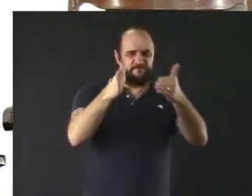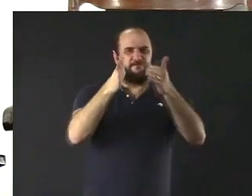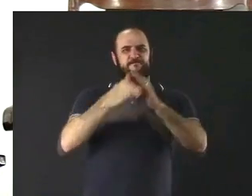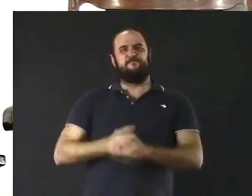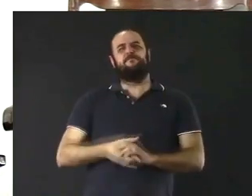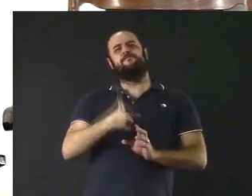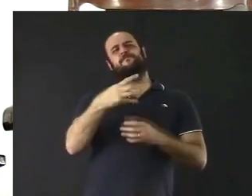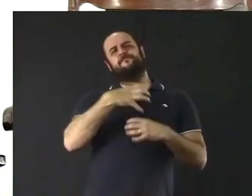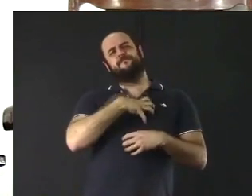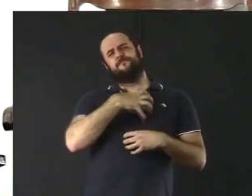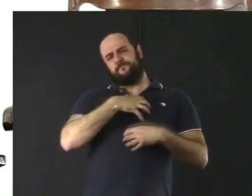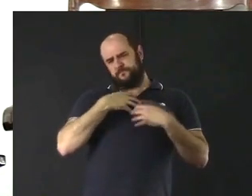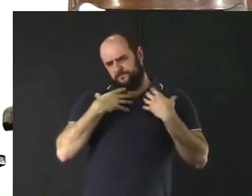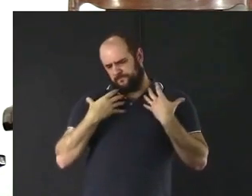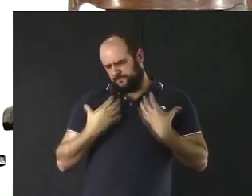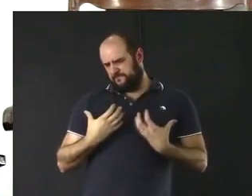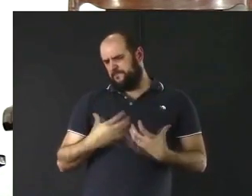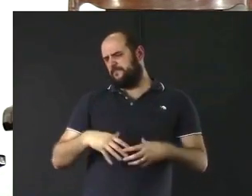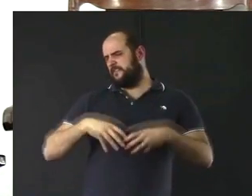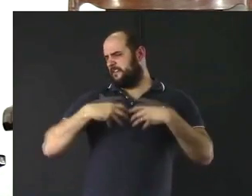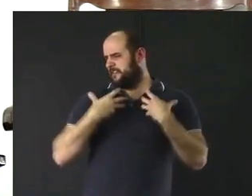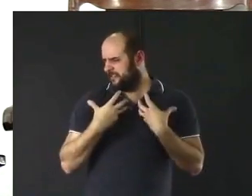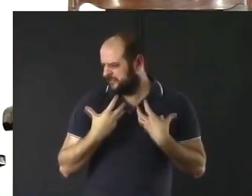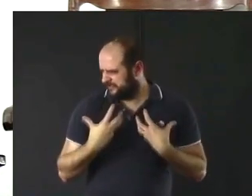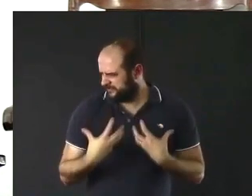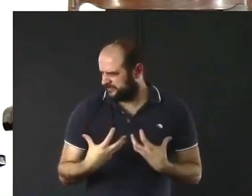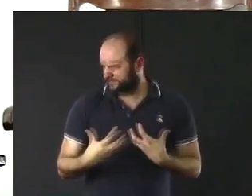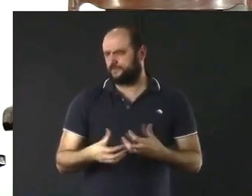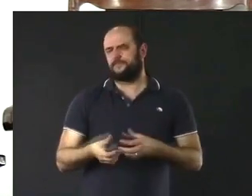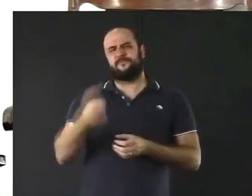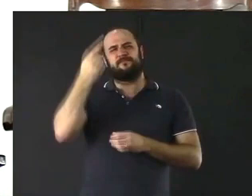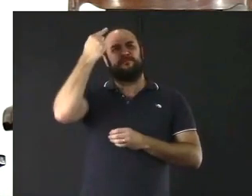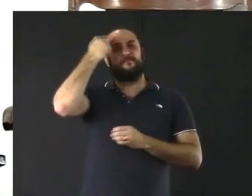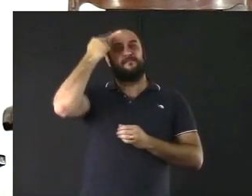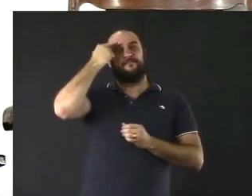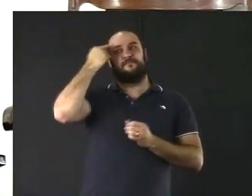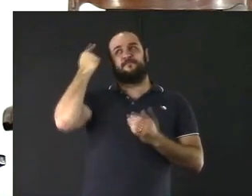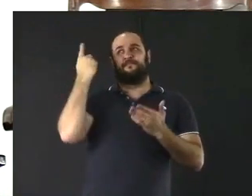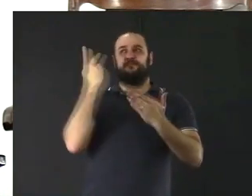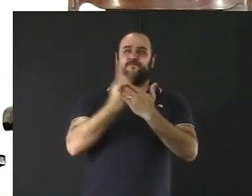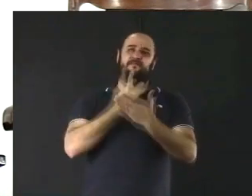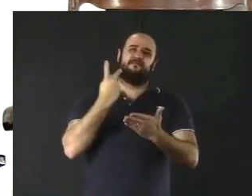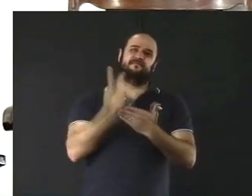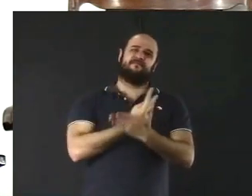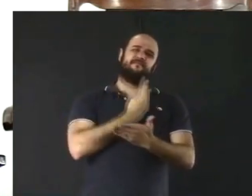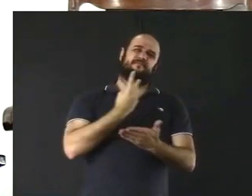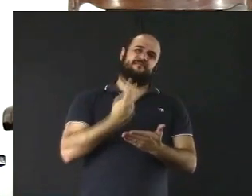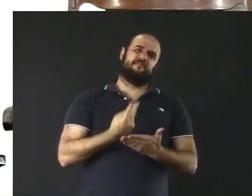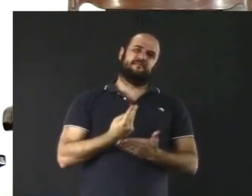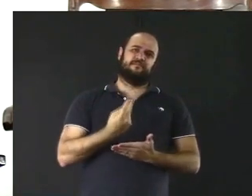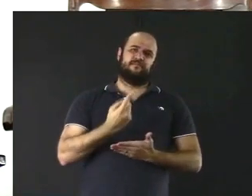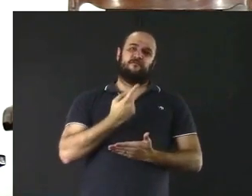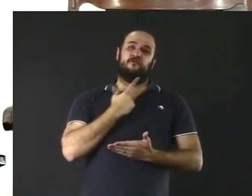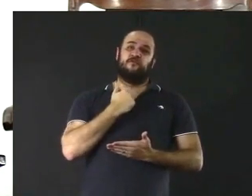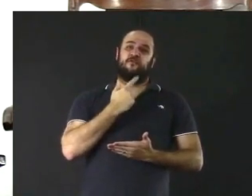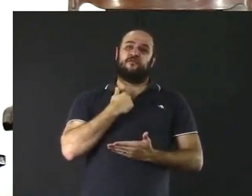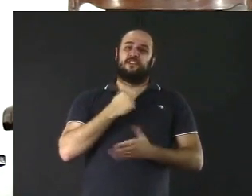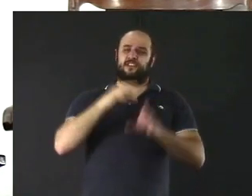tão cansado, tão exausto e com pensamentos de